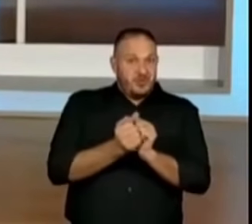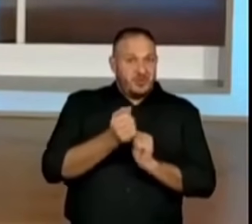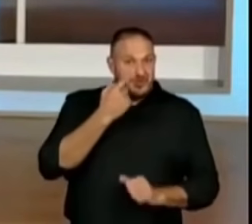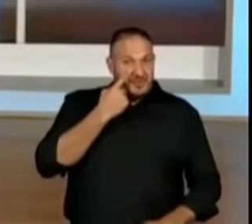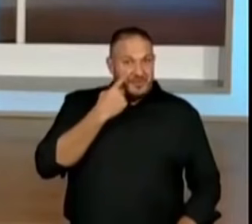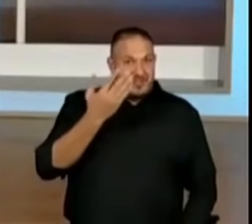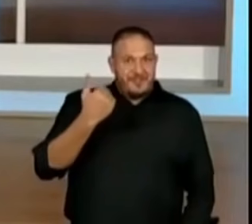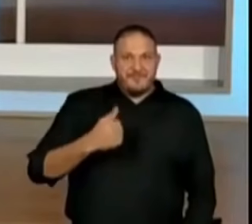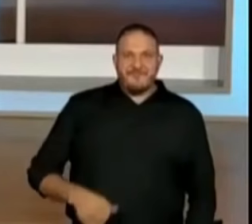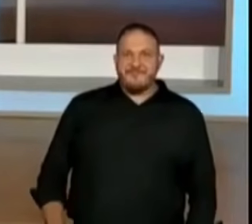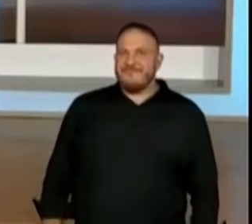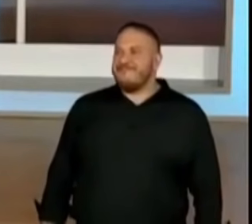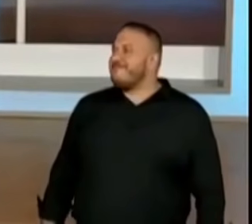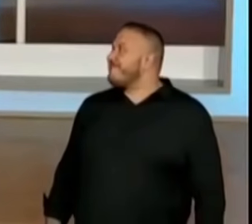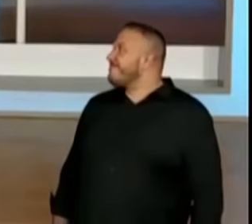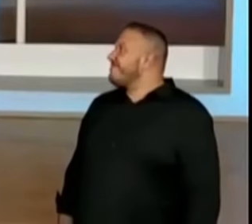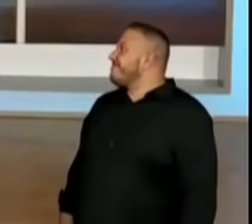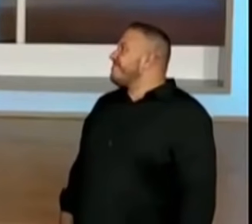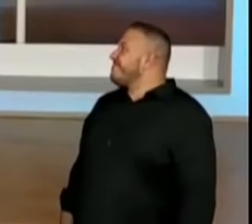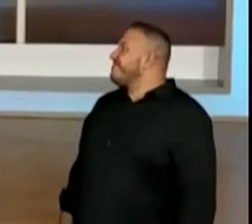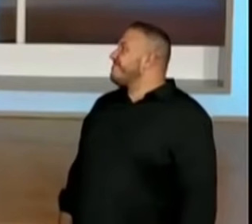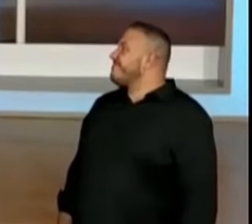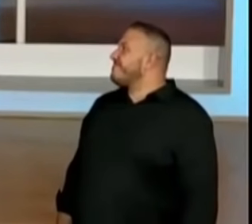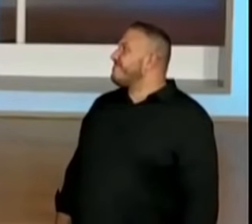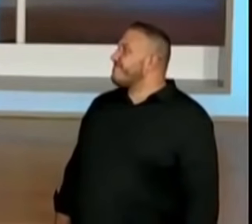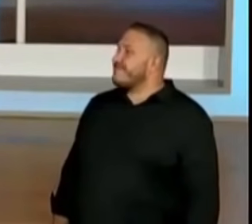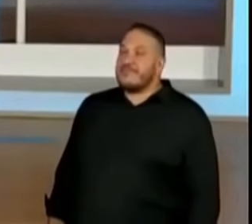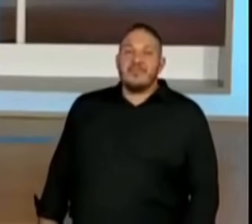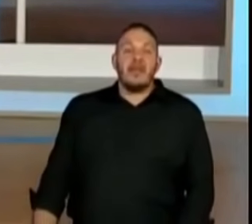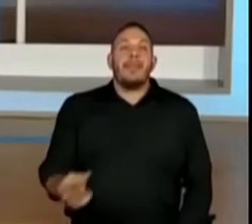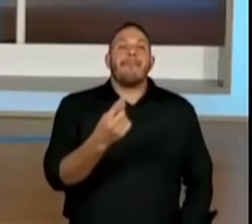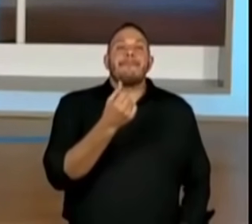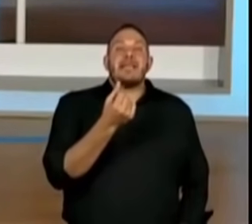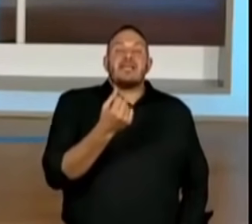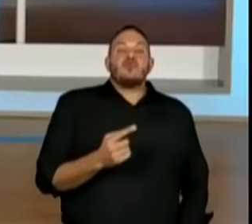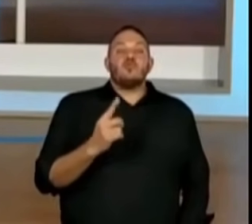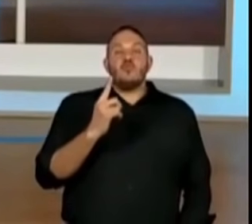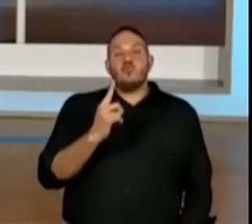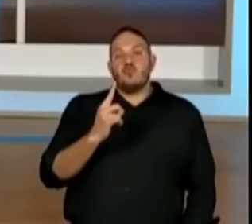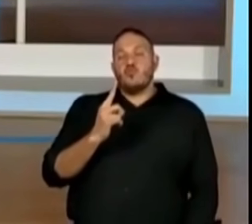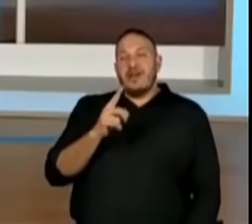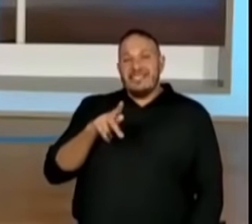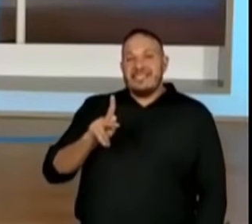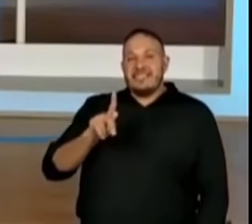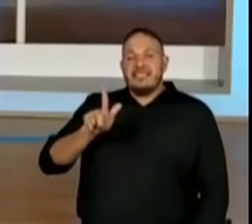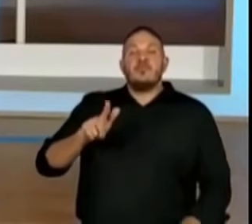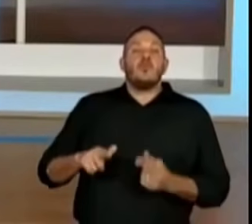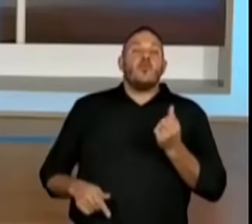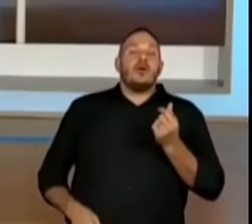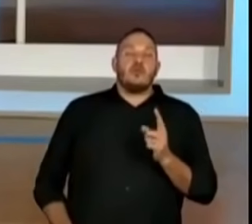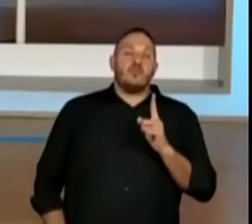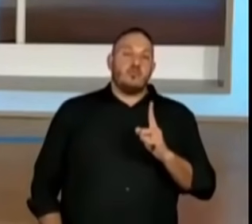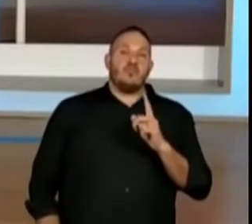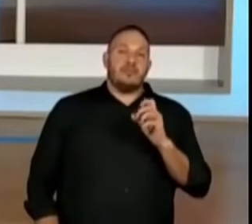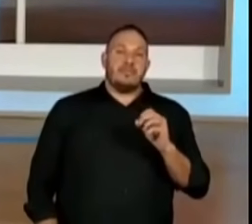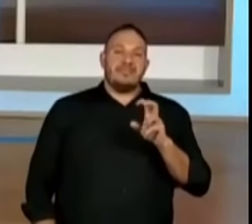pessoal. Bora fazer. Então, o preço do quilo é R$105. Eu